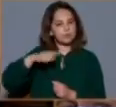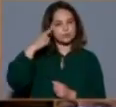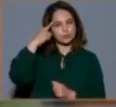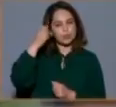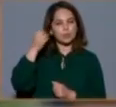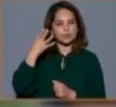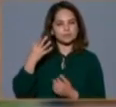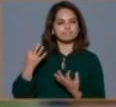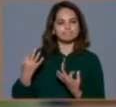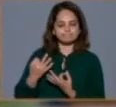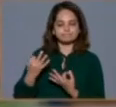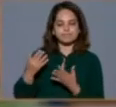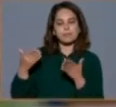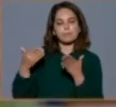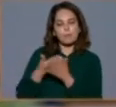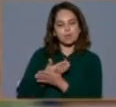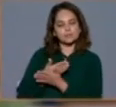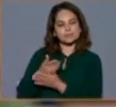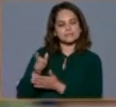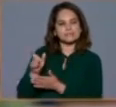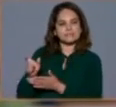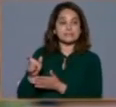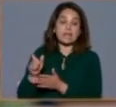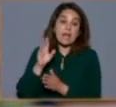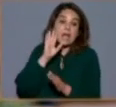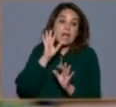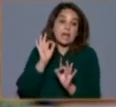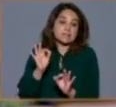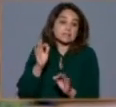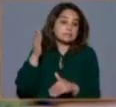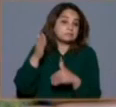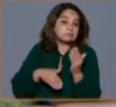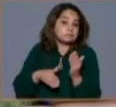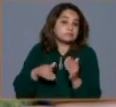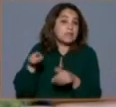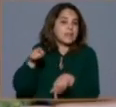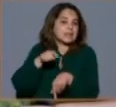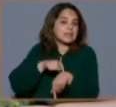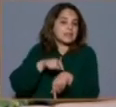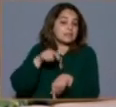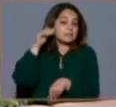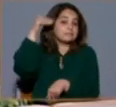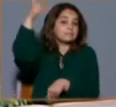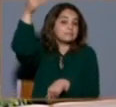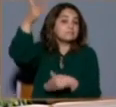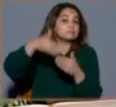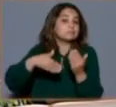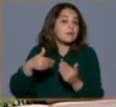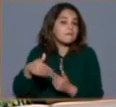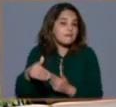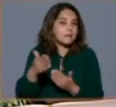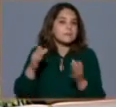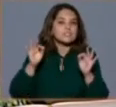a morte é uma parte irrecusável da vida, é um momento irrecusável da vida, mas não é o